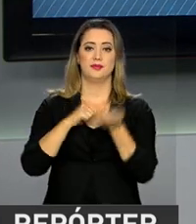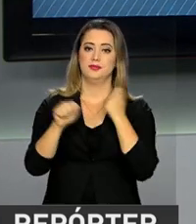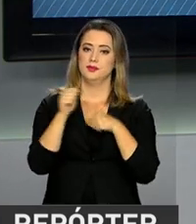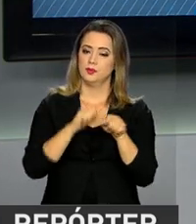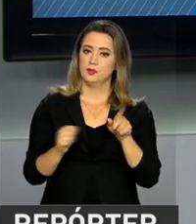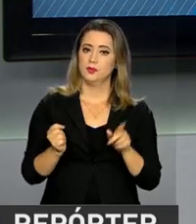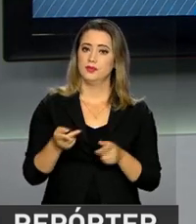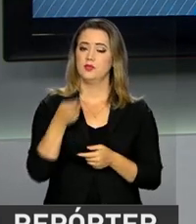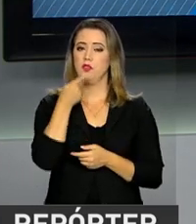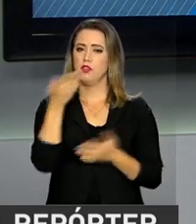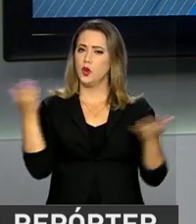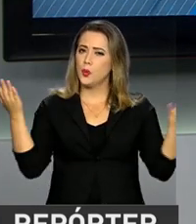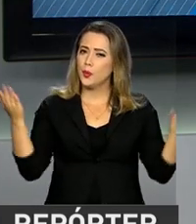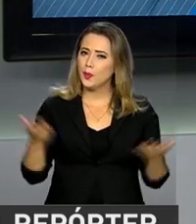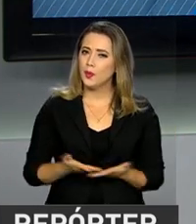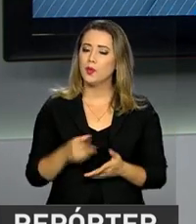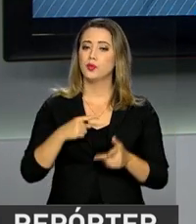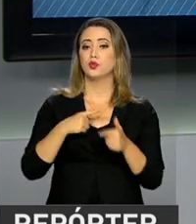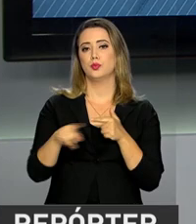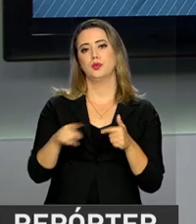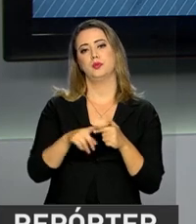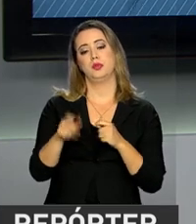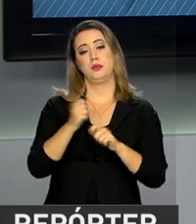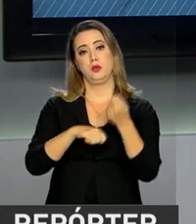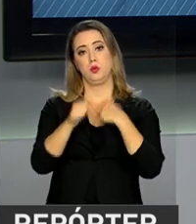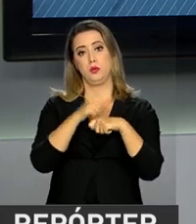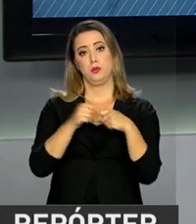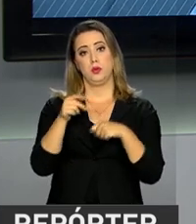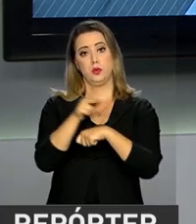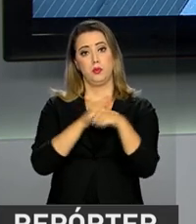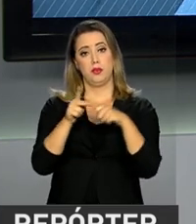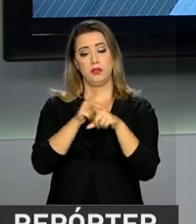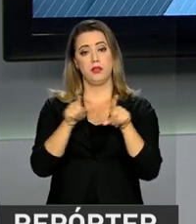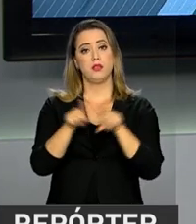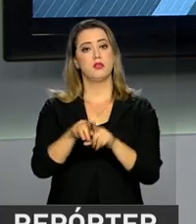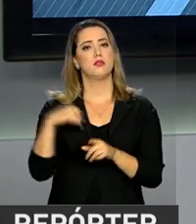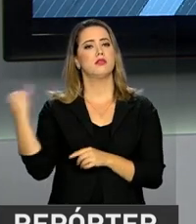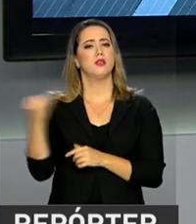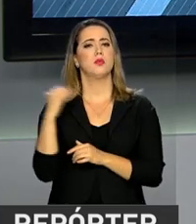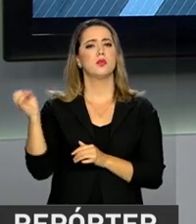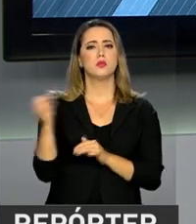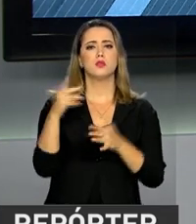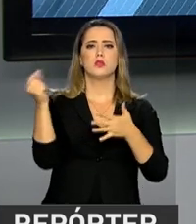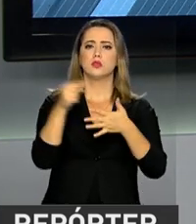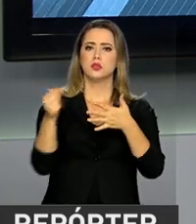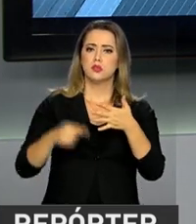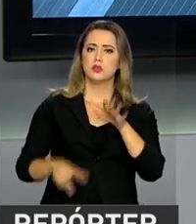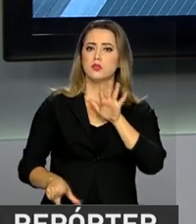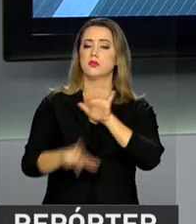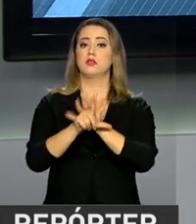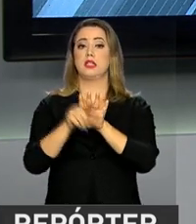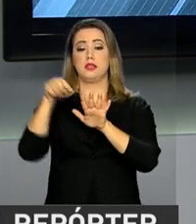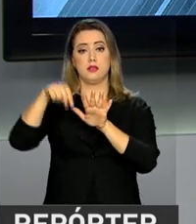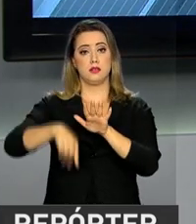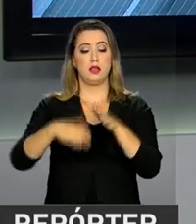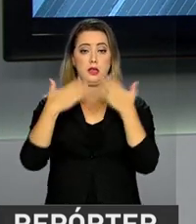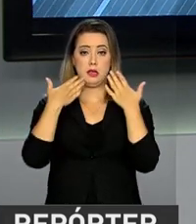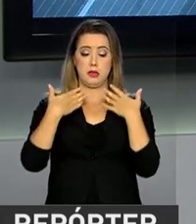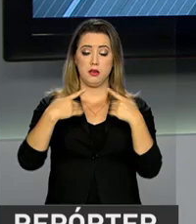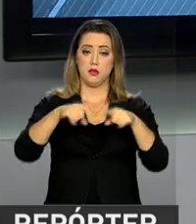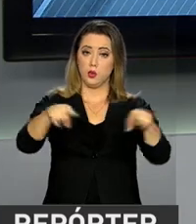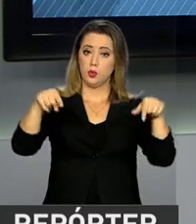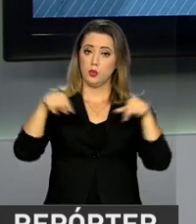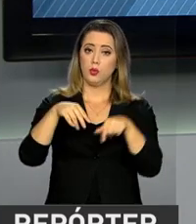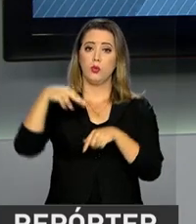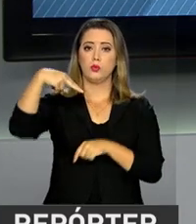meirelles ele falou hoje da situação econômica do país e da importância das reformas com exclusividade aqui nos estúdios da